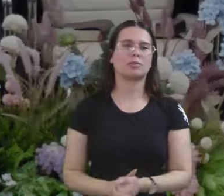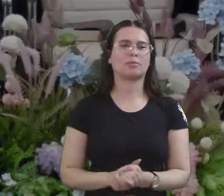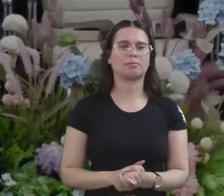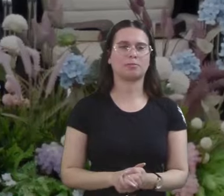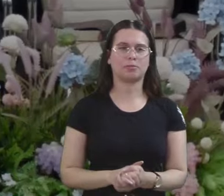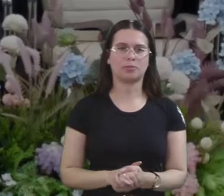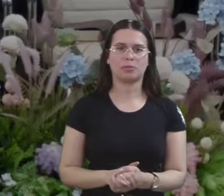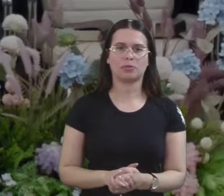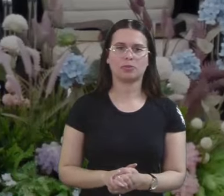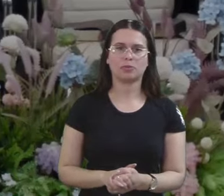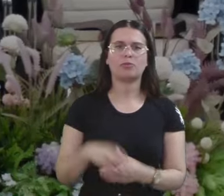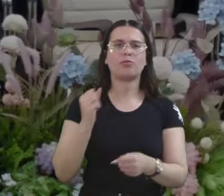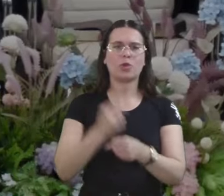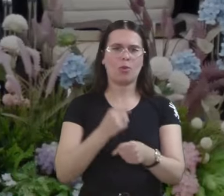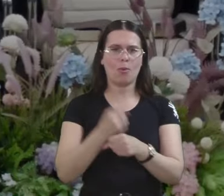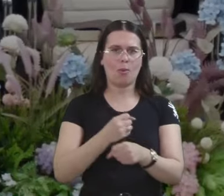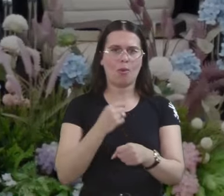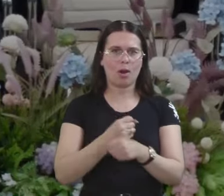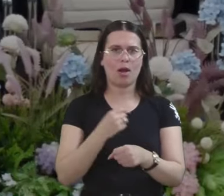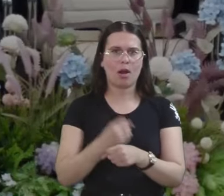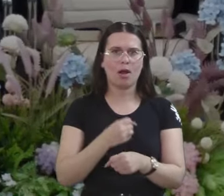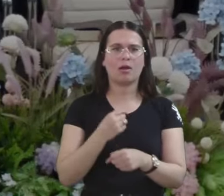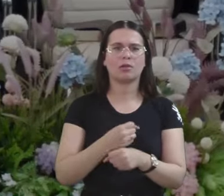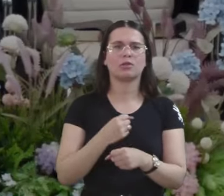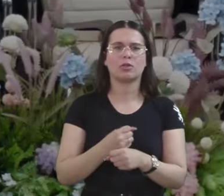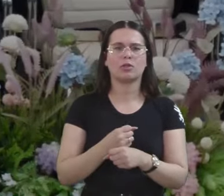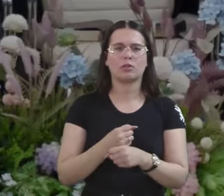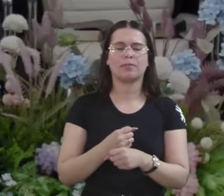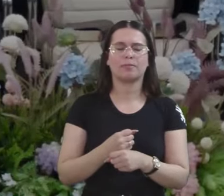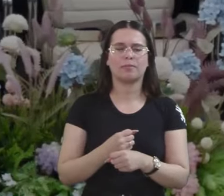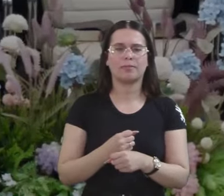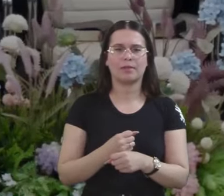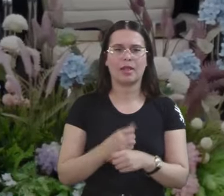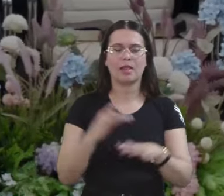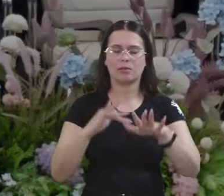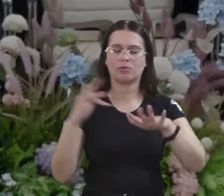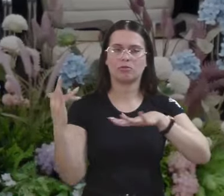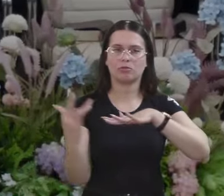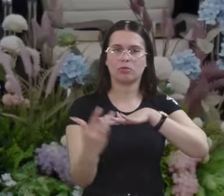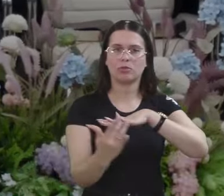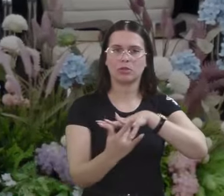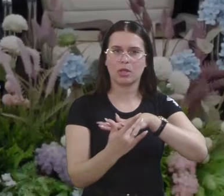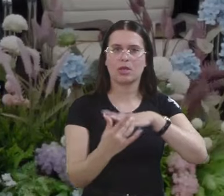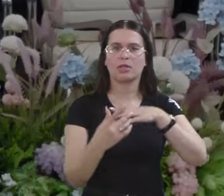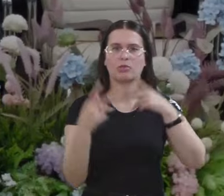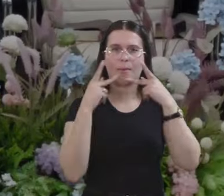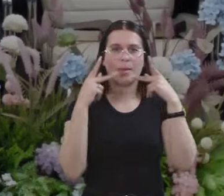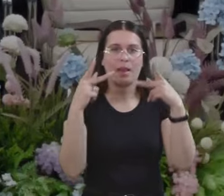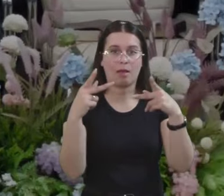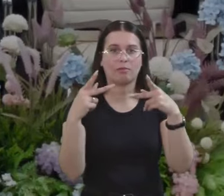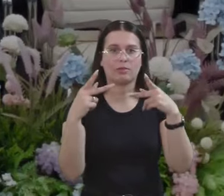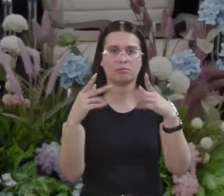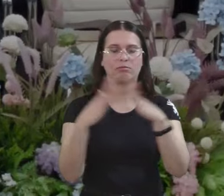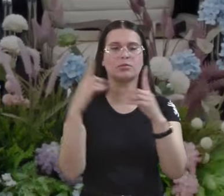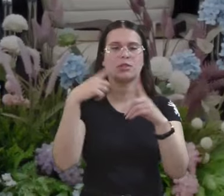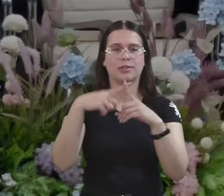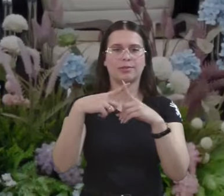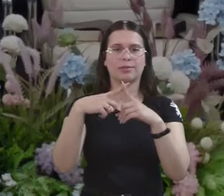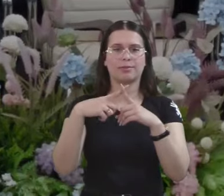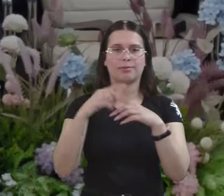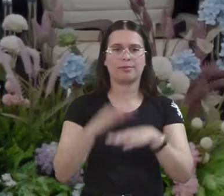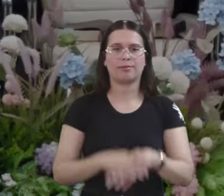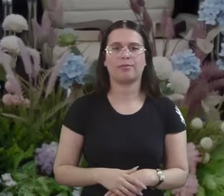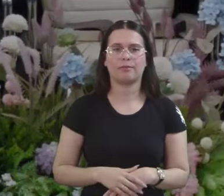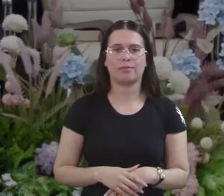Todo ano nós publicamos uma mensagenzinha nas redes sociais da igreja e acaba vazando fora. Não vá